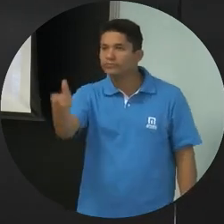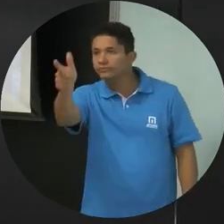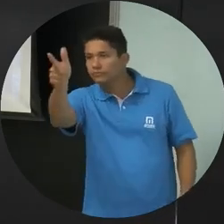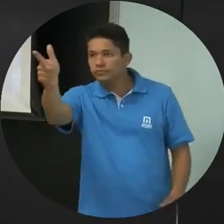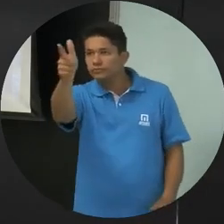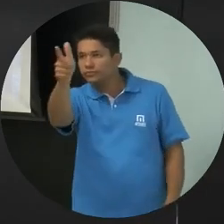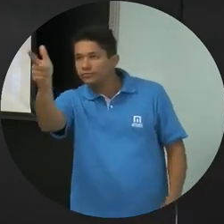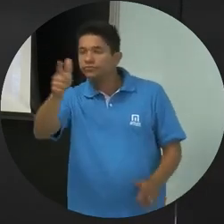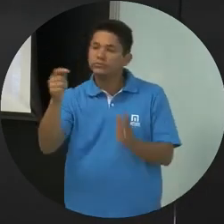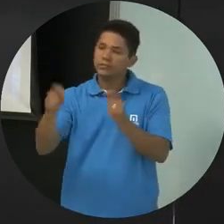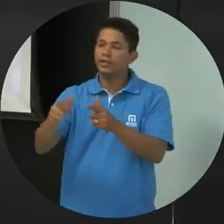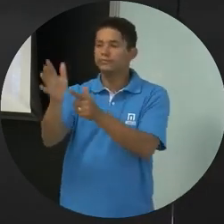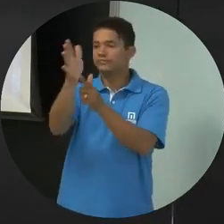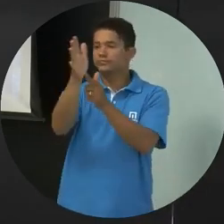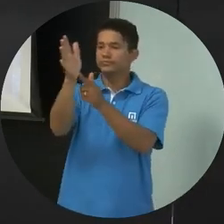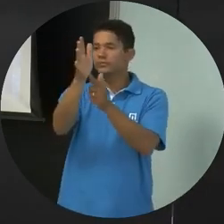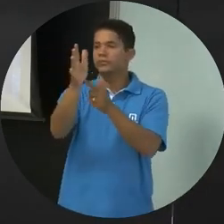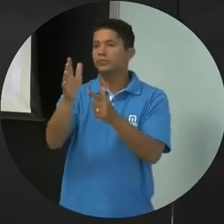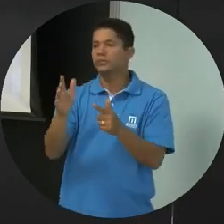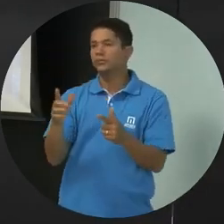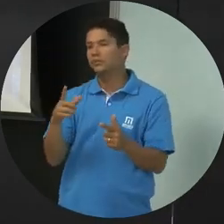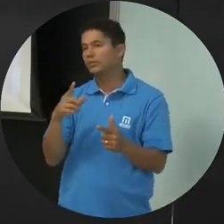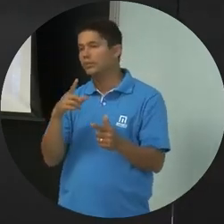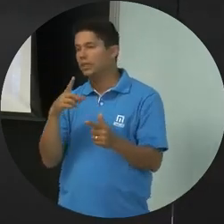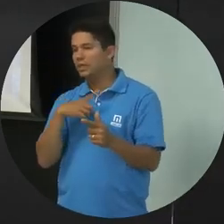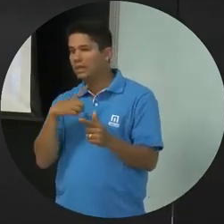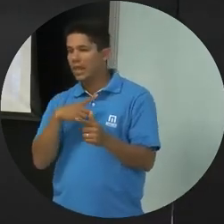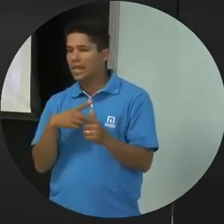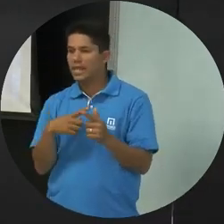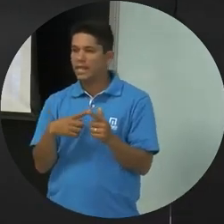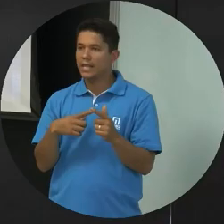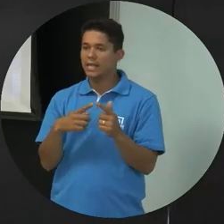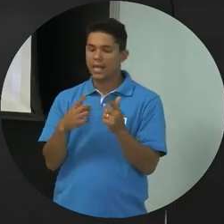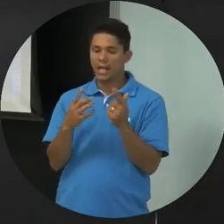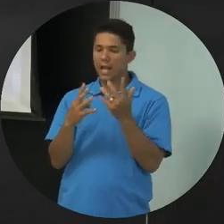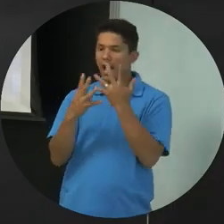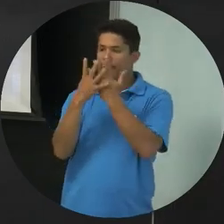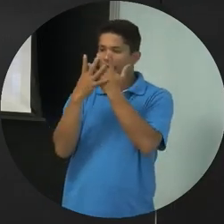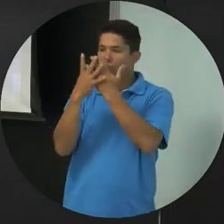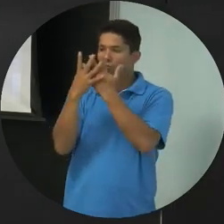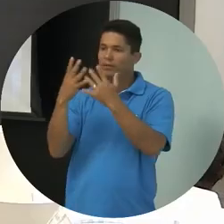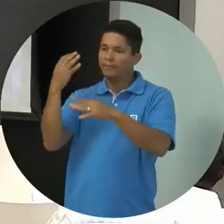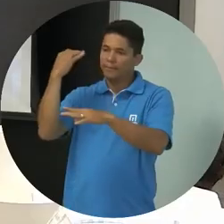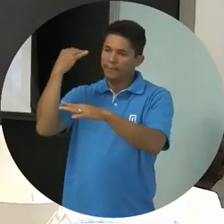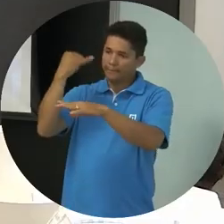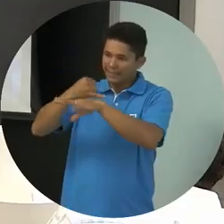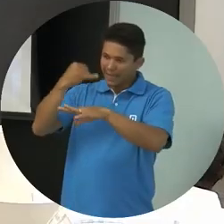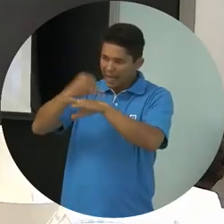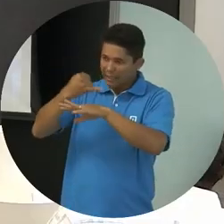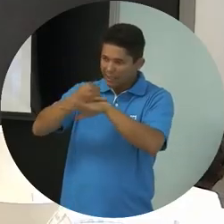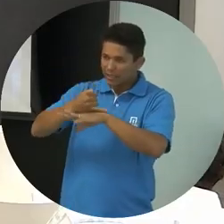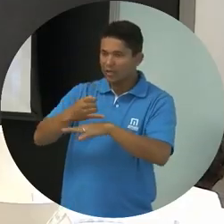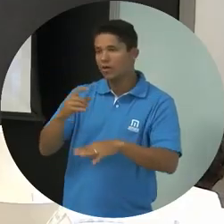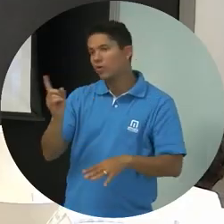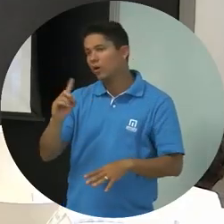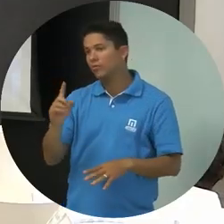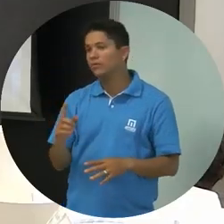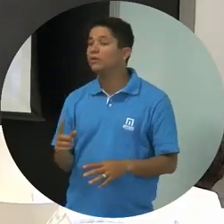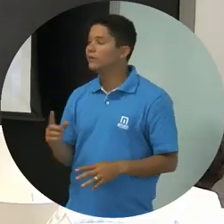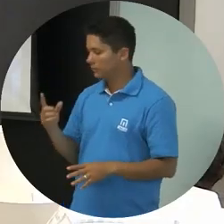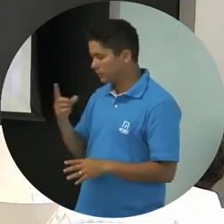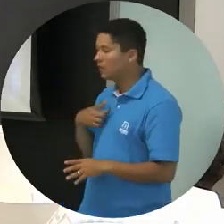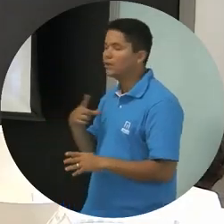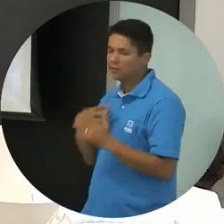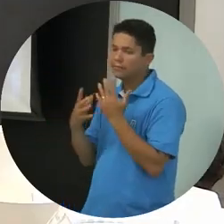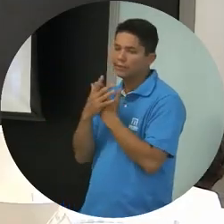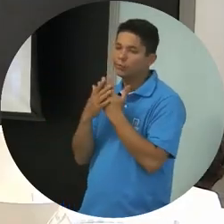possível. Tem armadura metálica junto ou é só um pedaço de concreto? Não, metálica. Tem Até por isso não está conseguindo fazer a puxada.